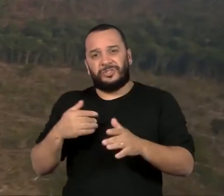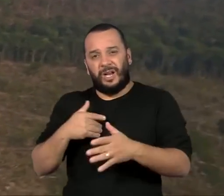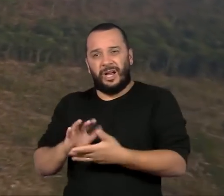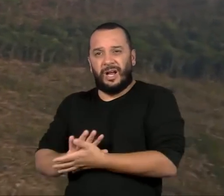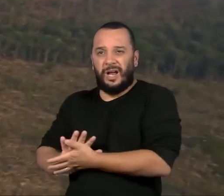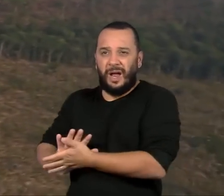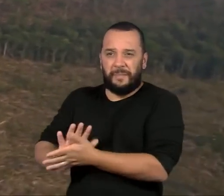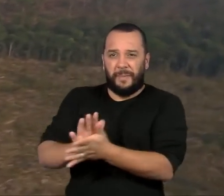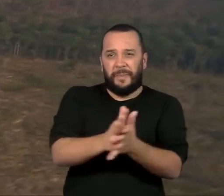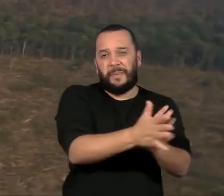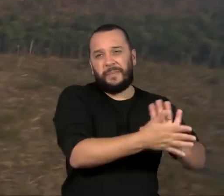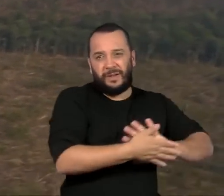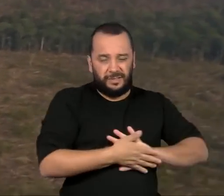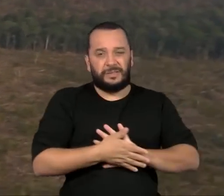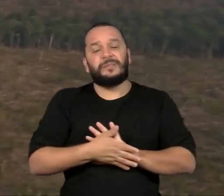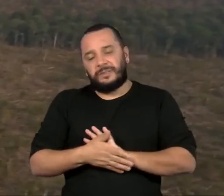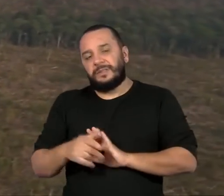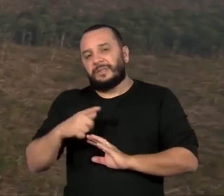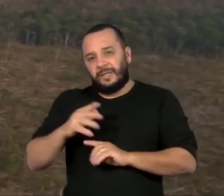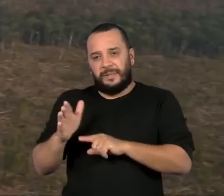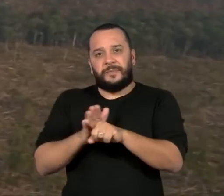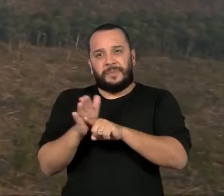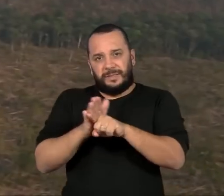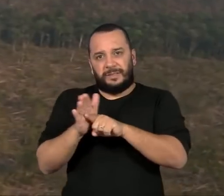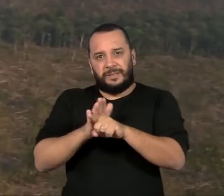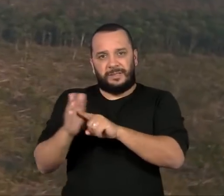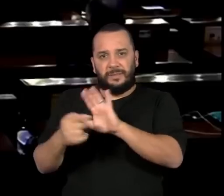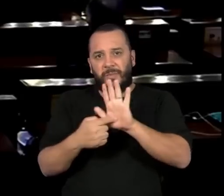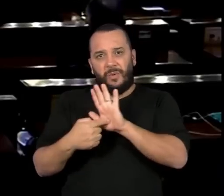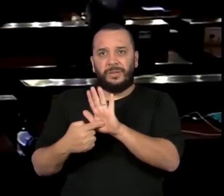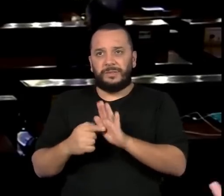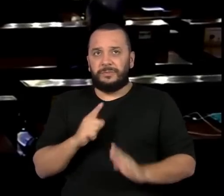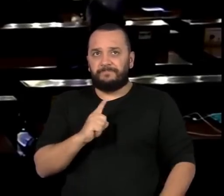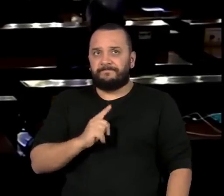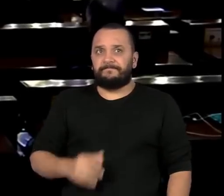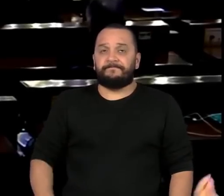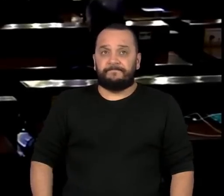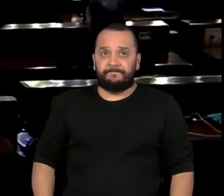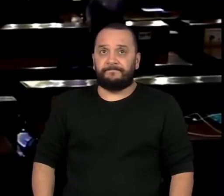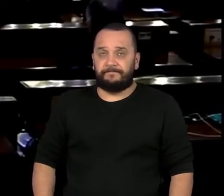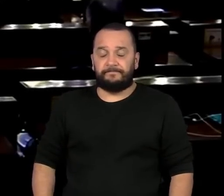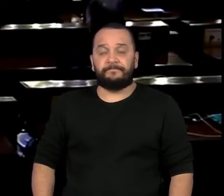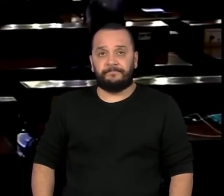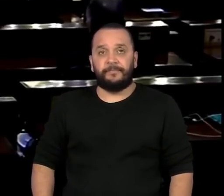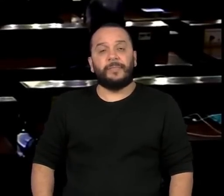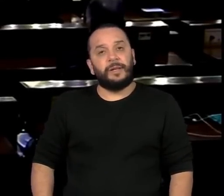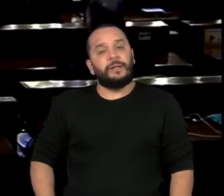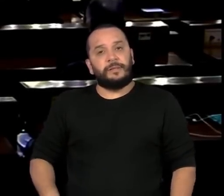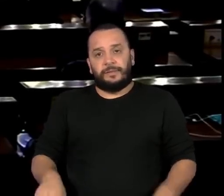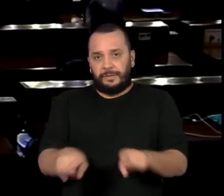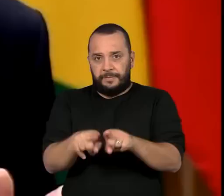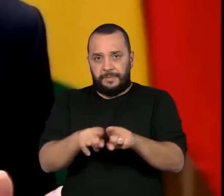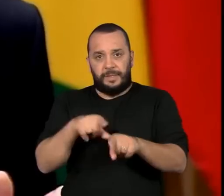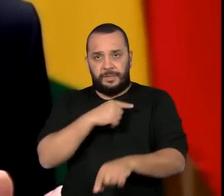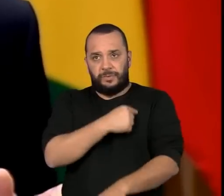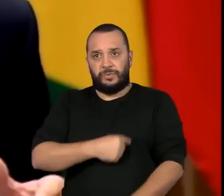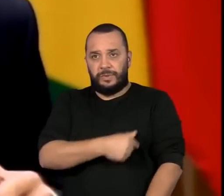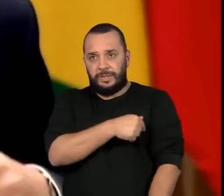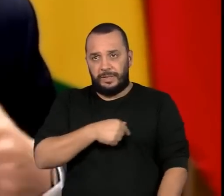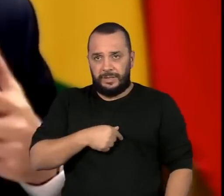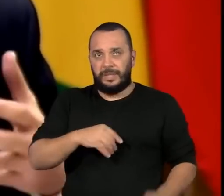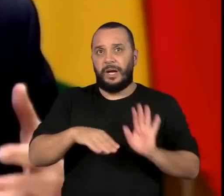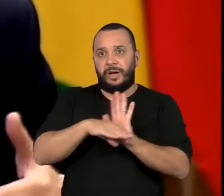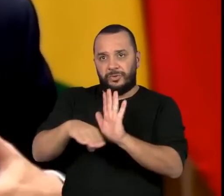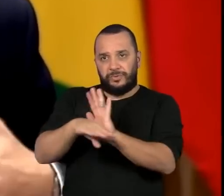Associação Internacional Global Forest Watch. A Suíça anuncia que vai passar a contribuir para o